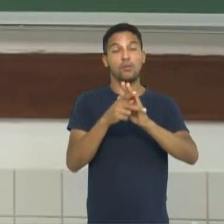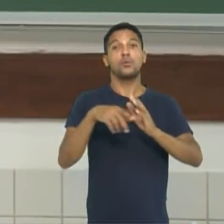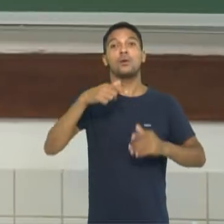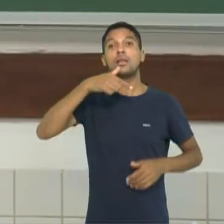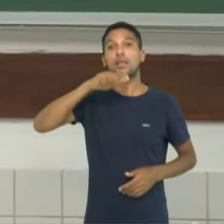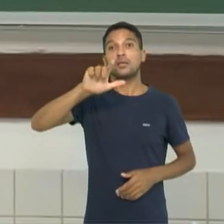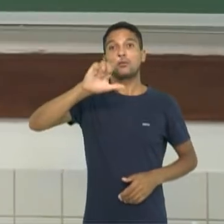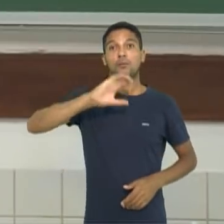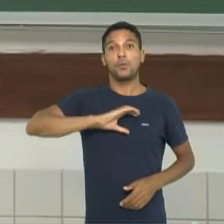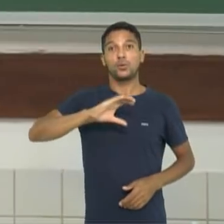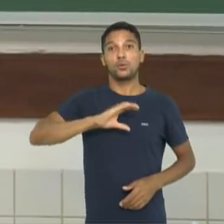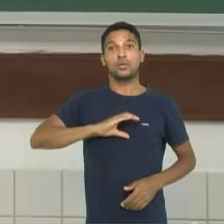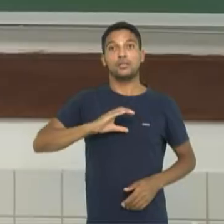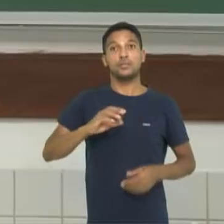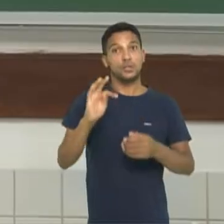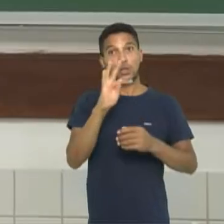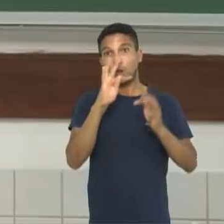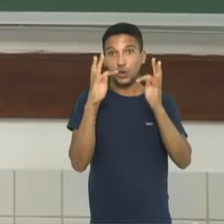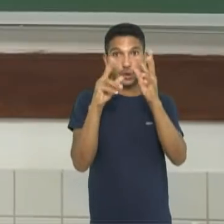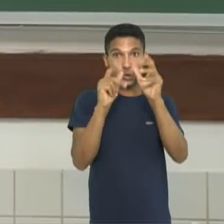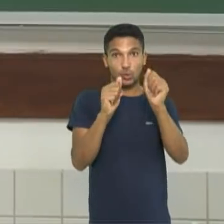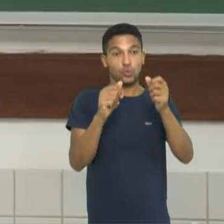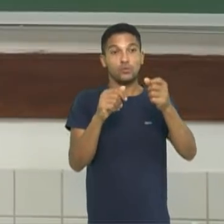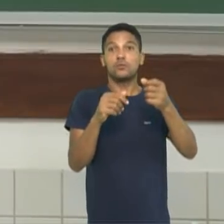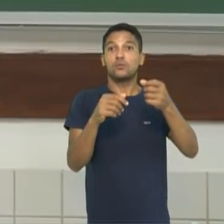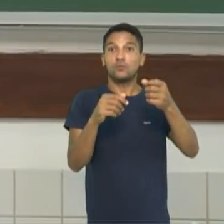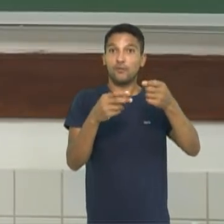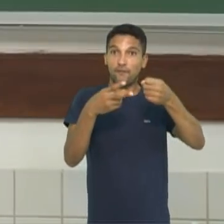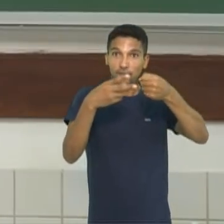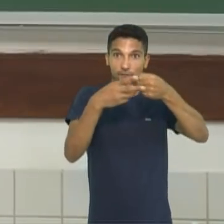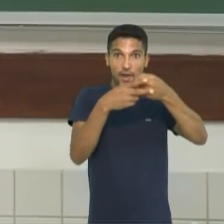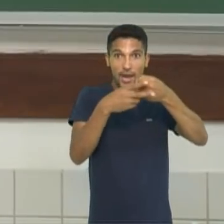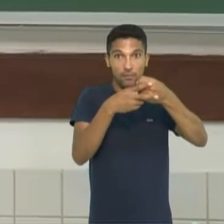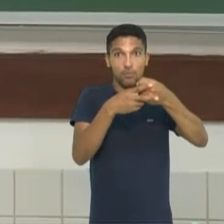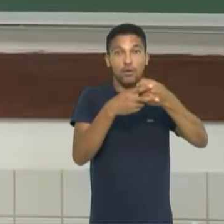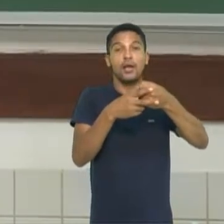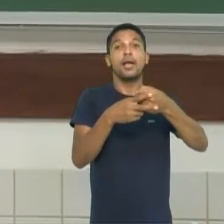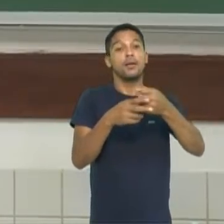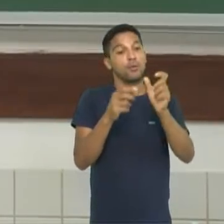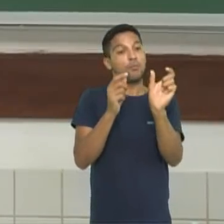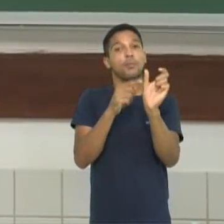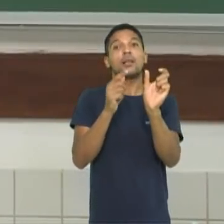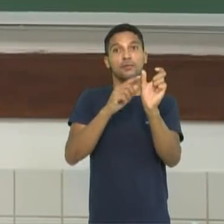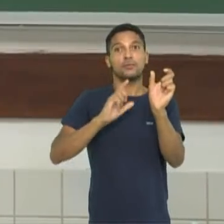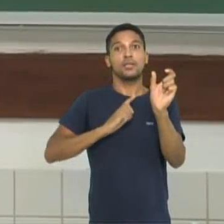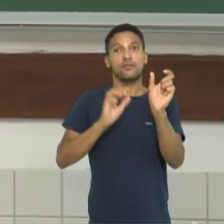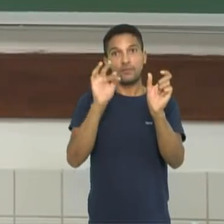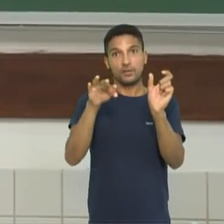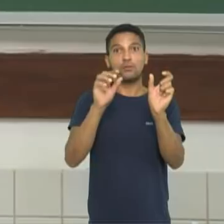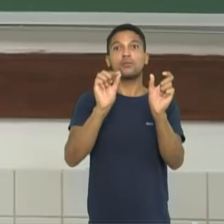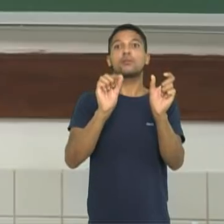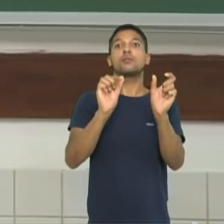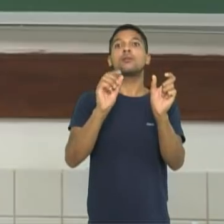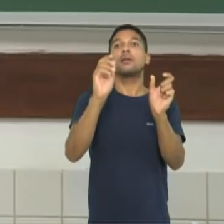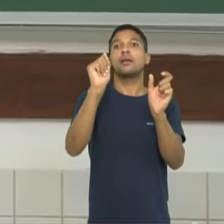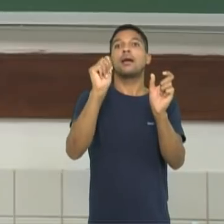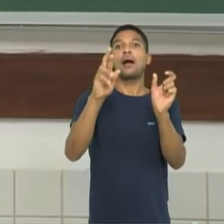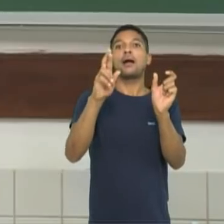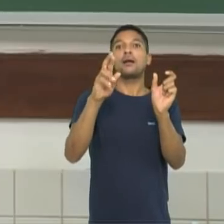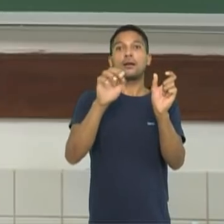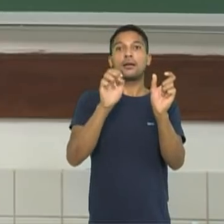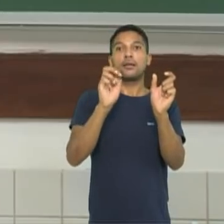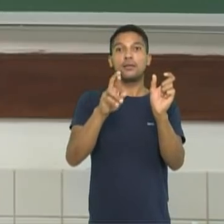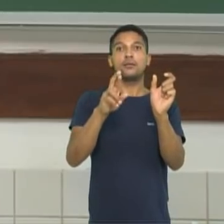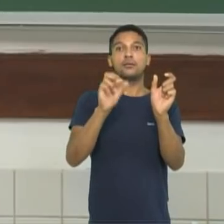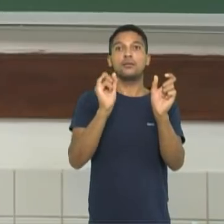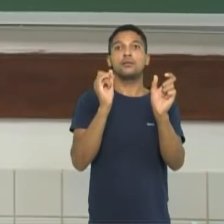terminam em ar, er ou ir, né? Então, quando eu digo amar, cantar, estudar, beber, varrer, sorrir, dormir,